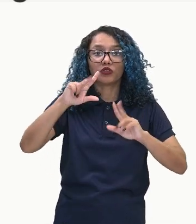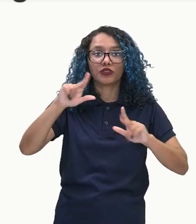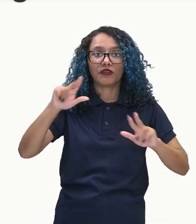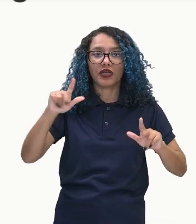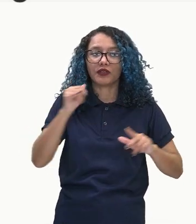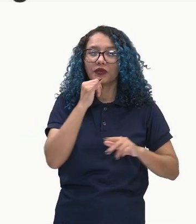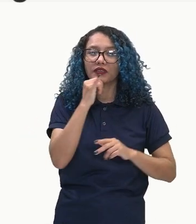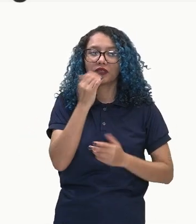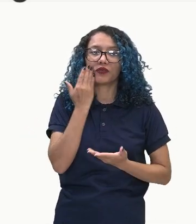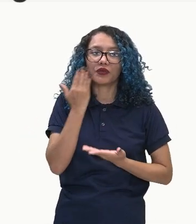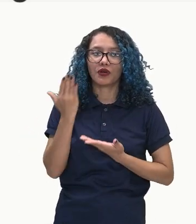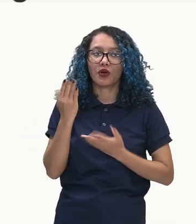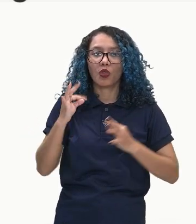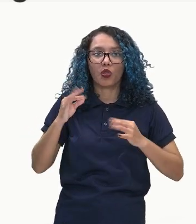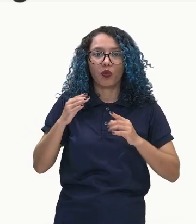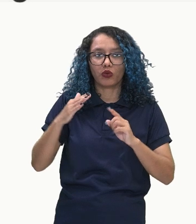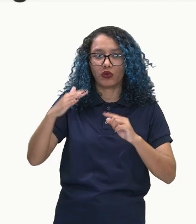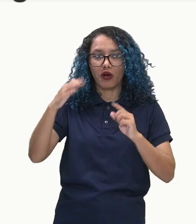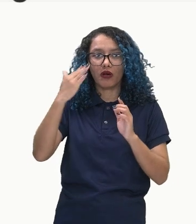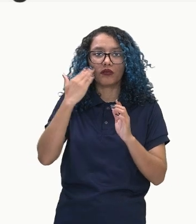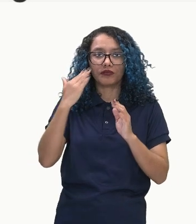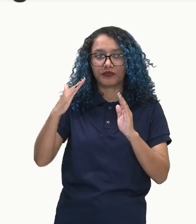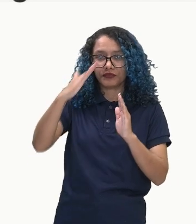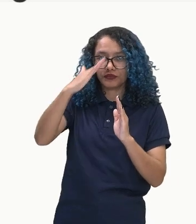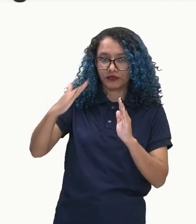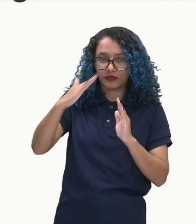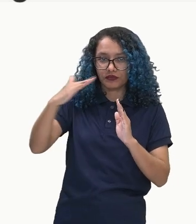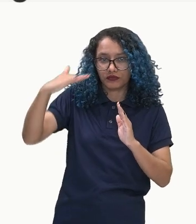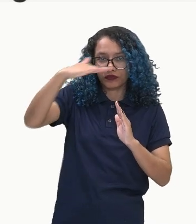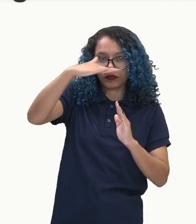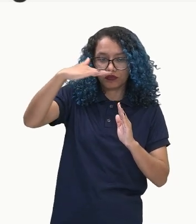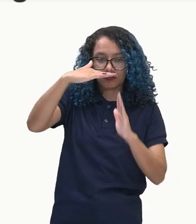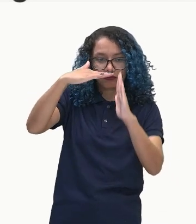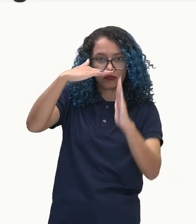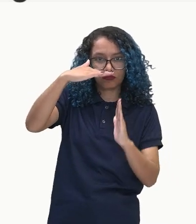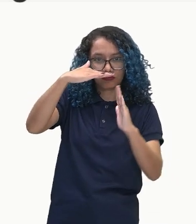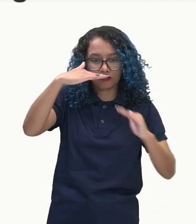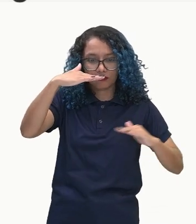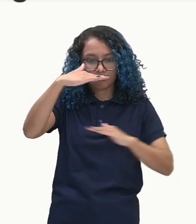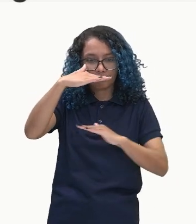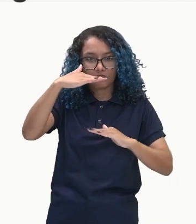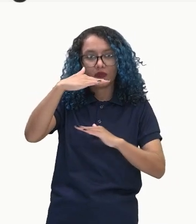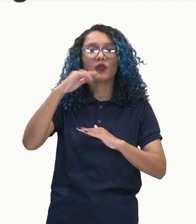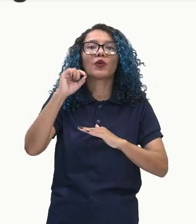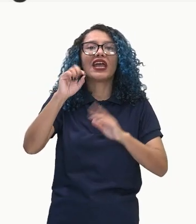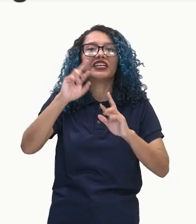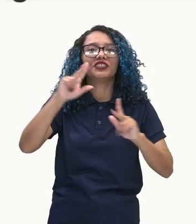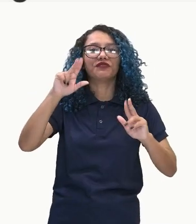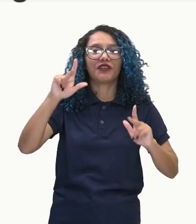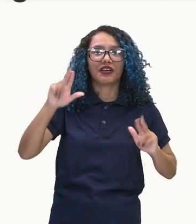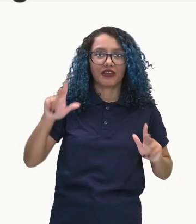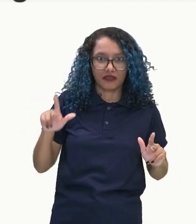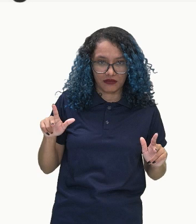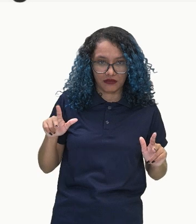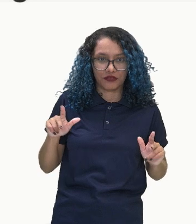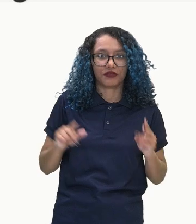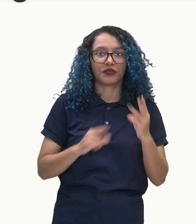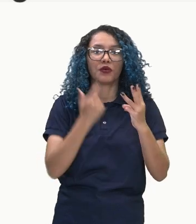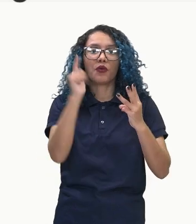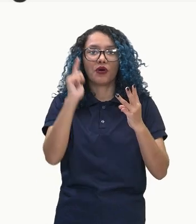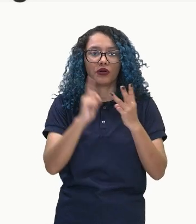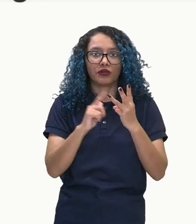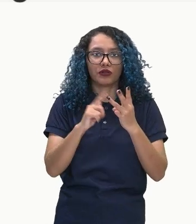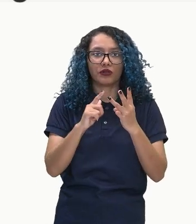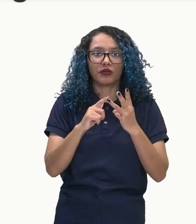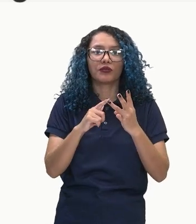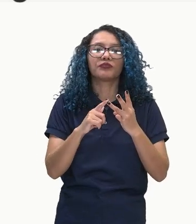ó. Todos os lados ó, são diferentes e os ângulos também, tá bom? E o trapézio retângulo é que tem que